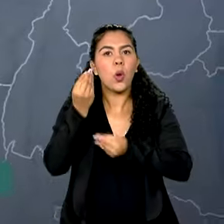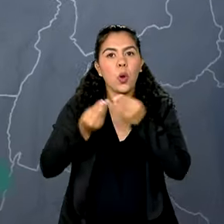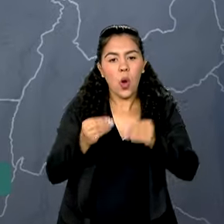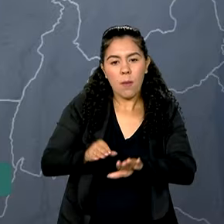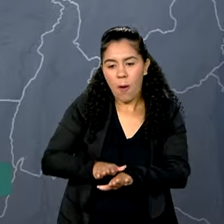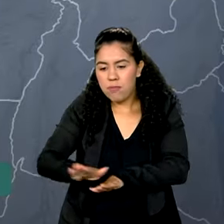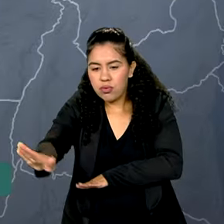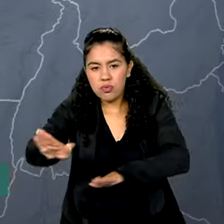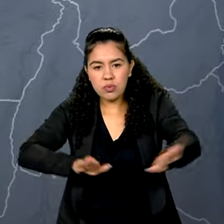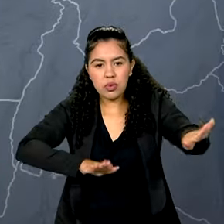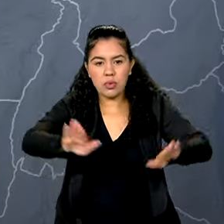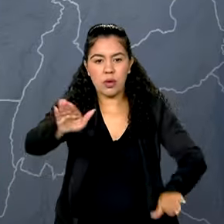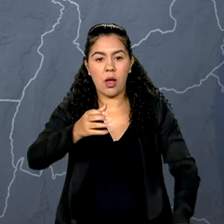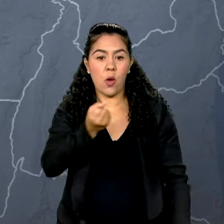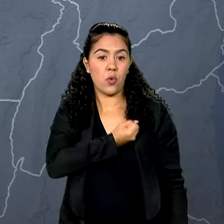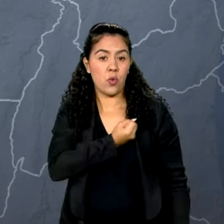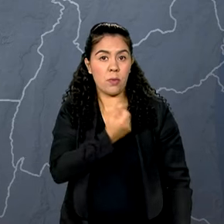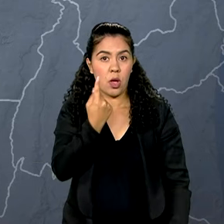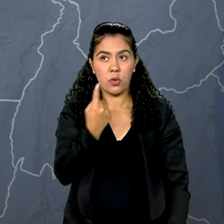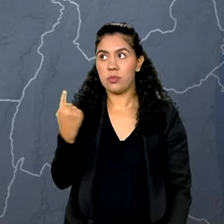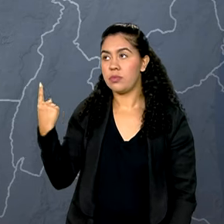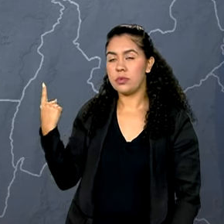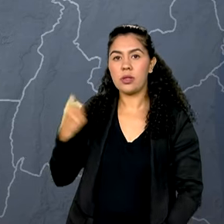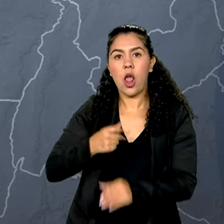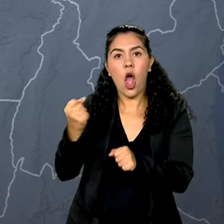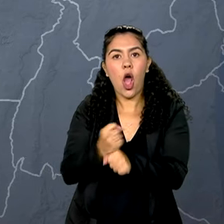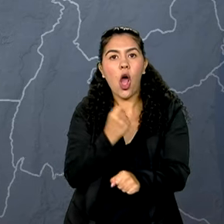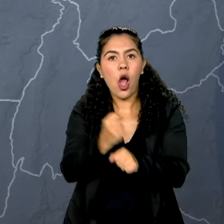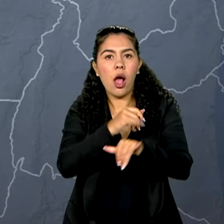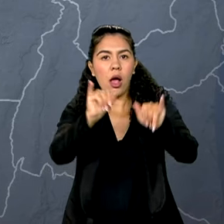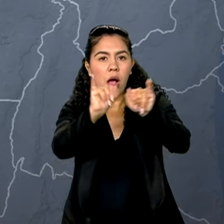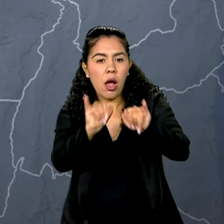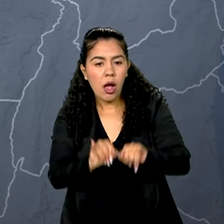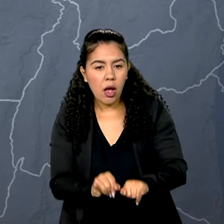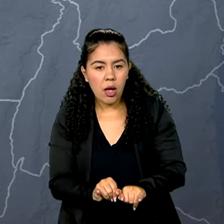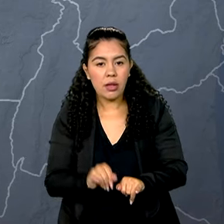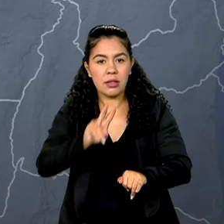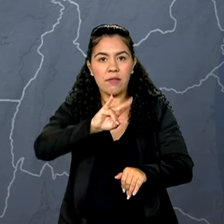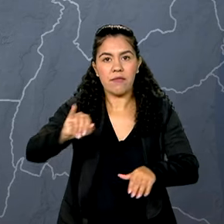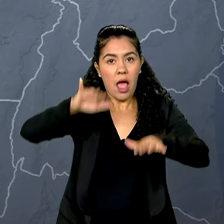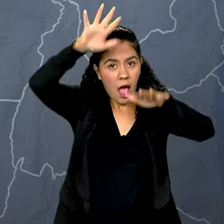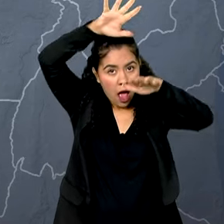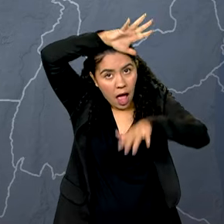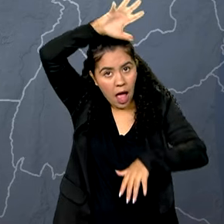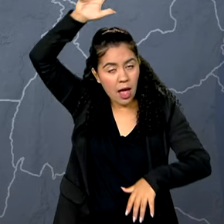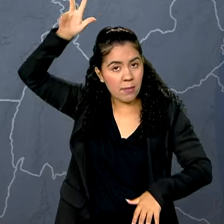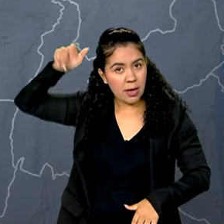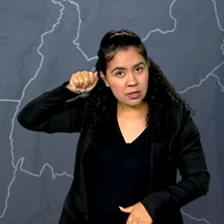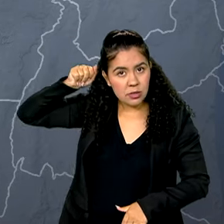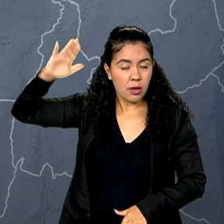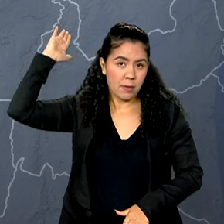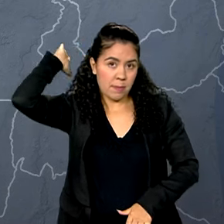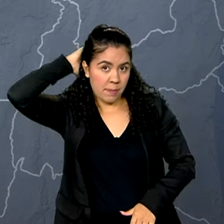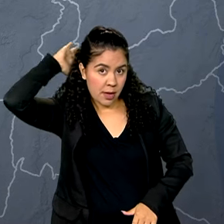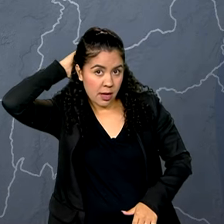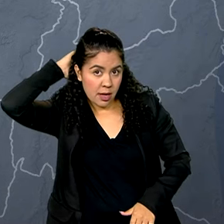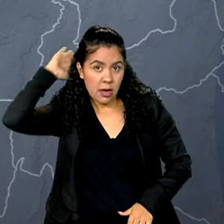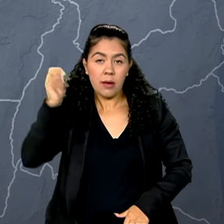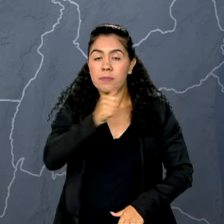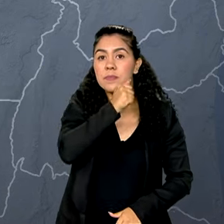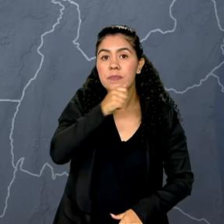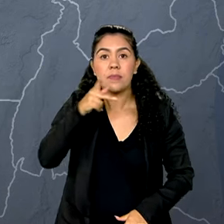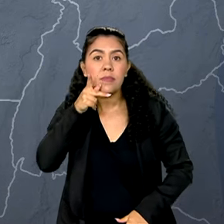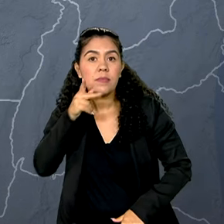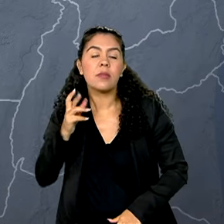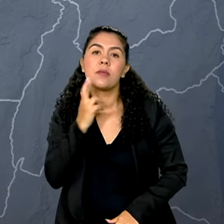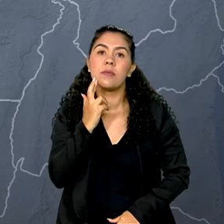Integração. Na Rota 1, obras de infraestrutura vão ligar Amazonas, Pará, Amapá e Roraima